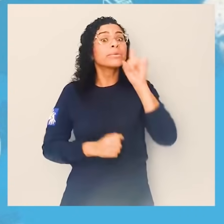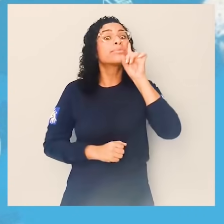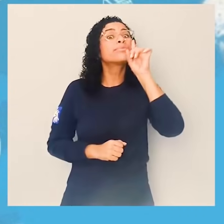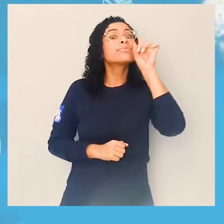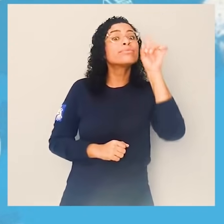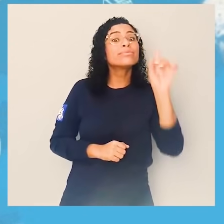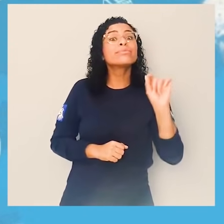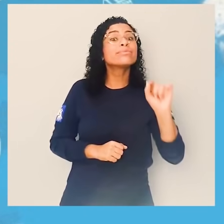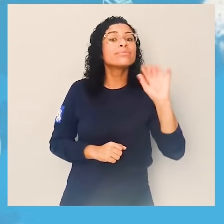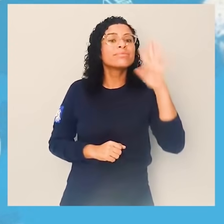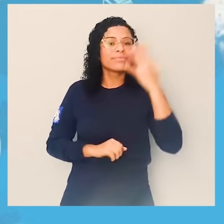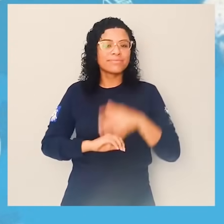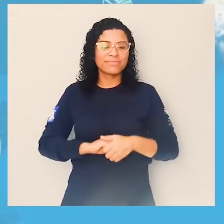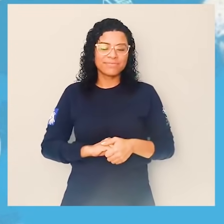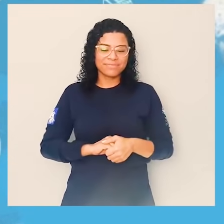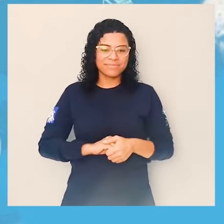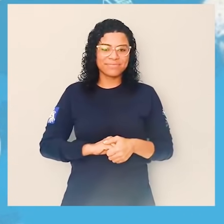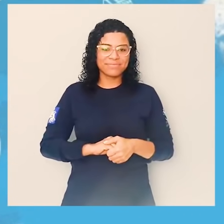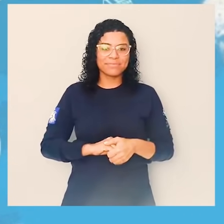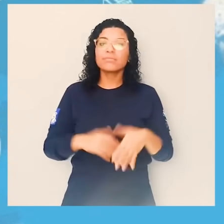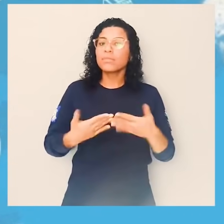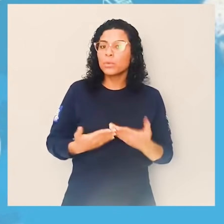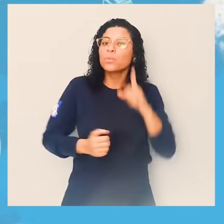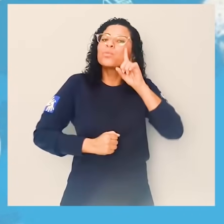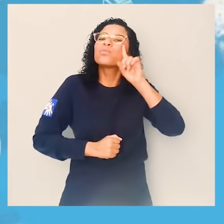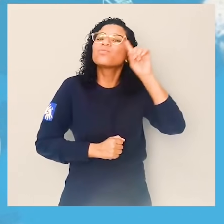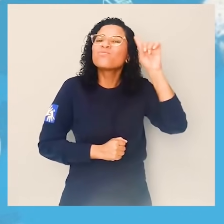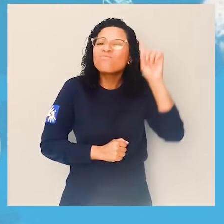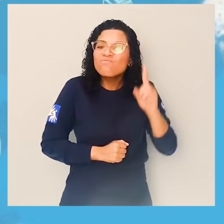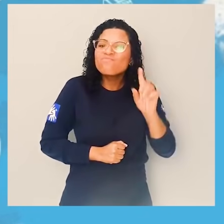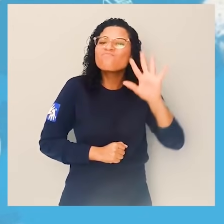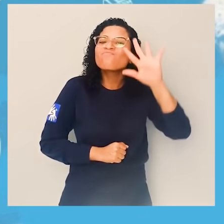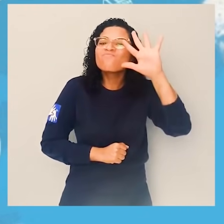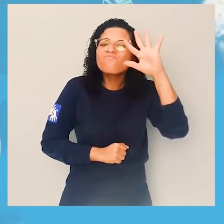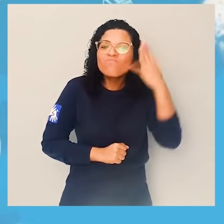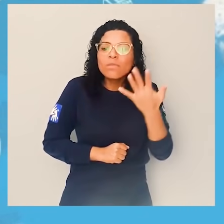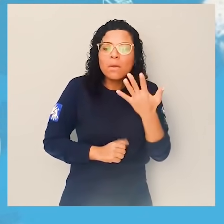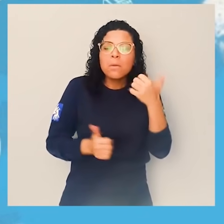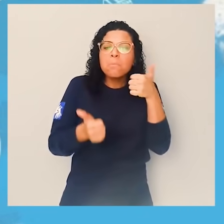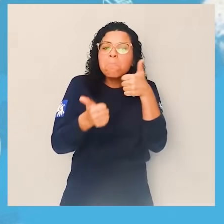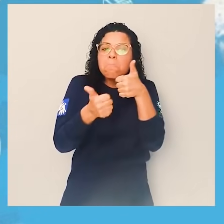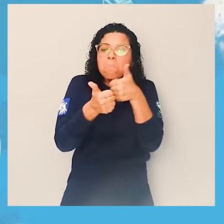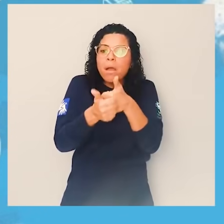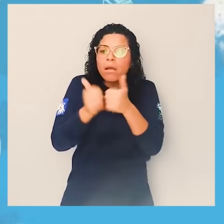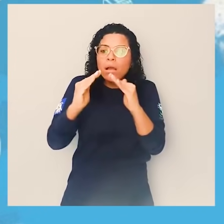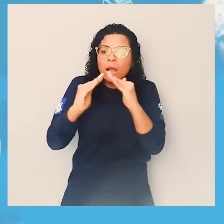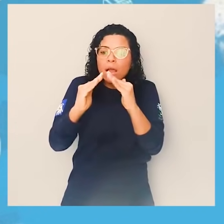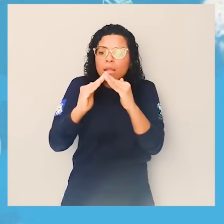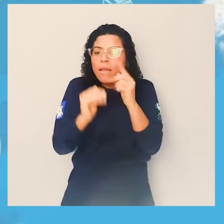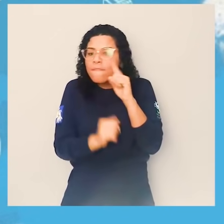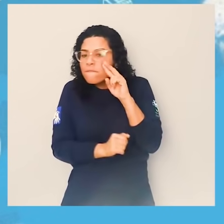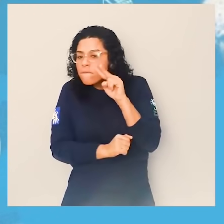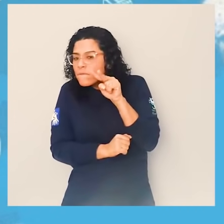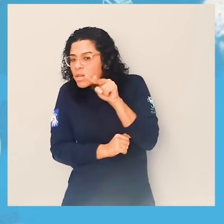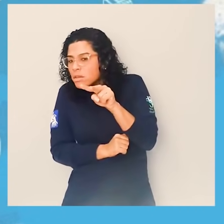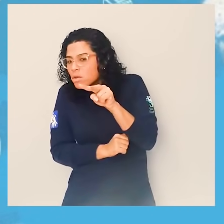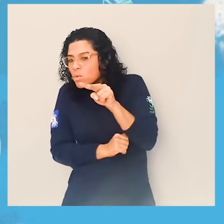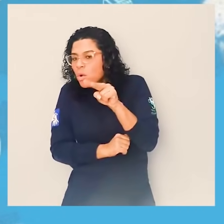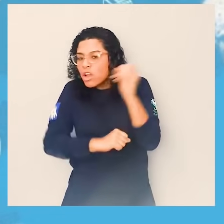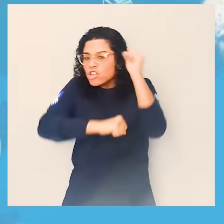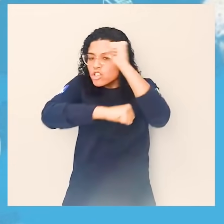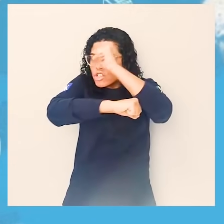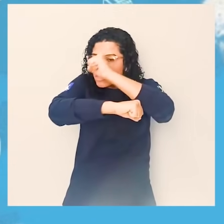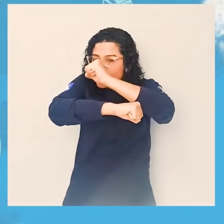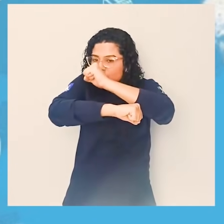que um dia... Pois até que um dia o reizinho chegou perto de uma casa e reparou que do lado de dentro